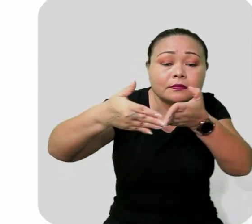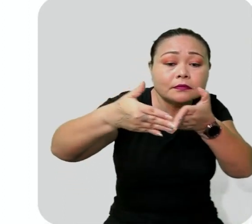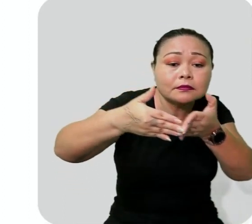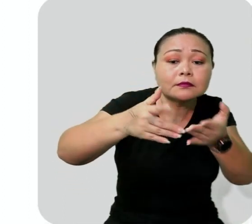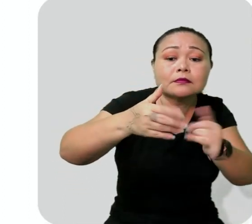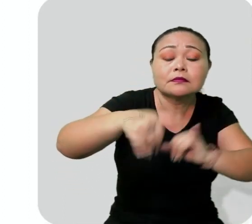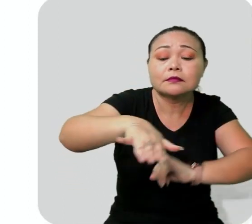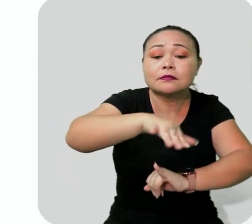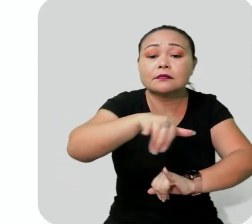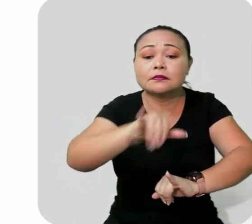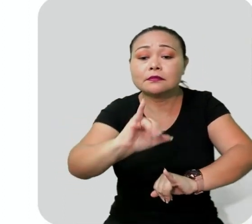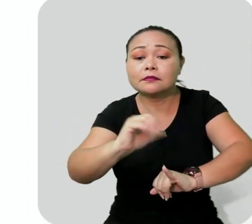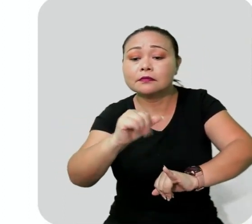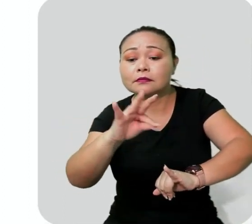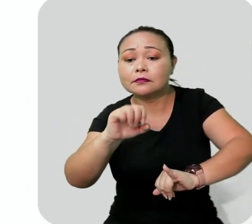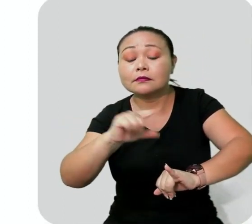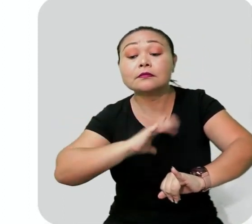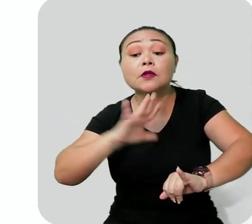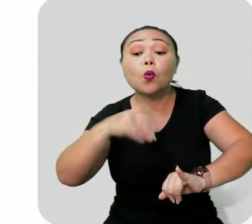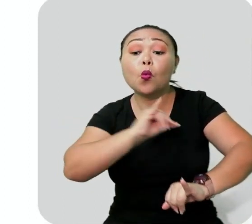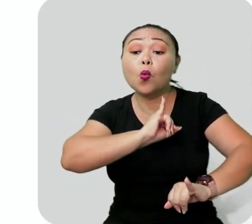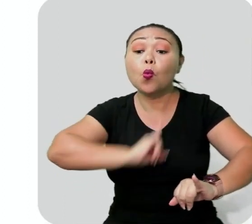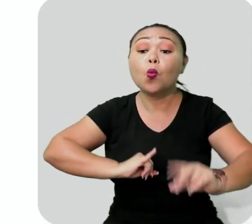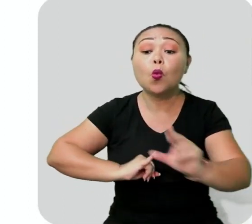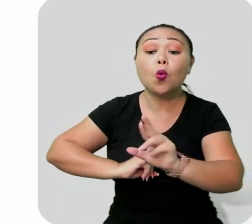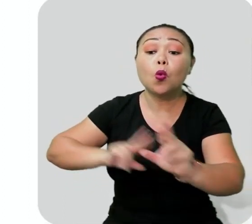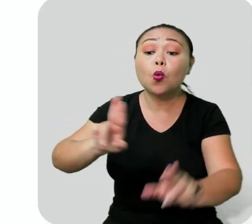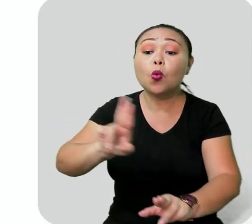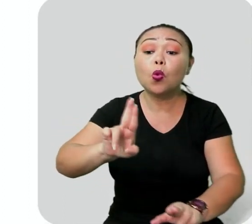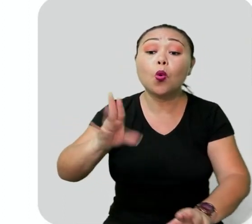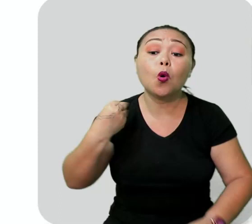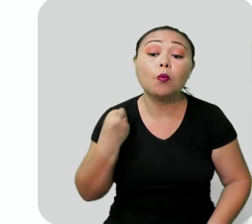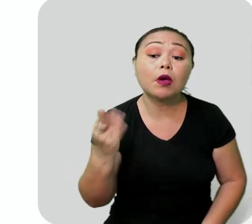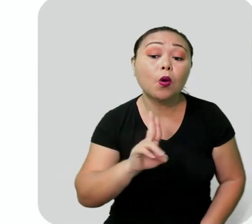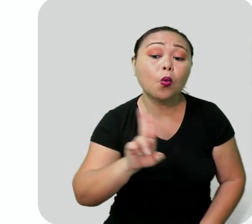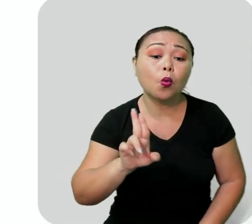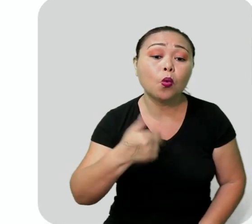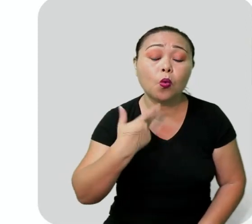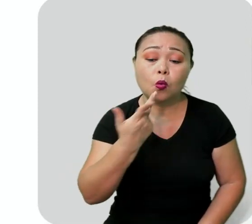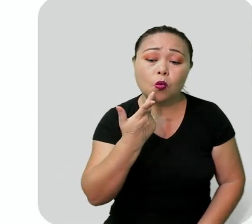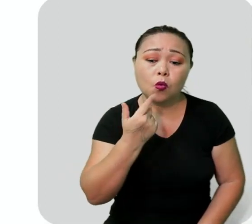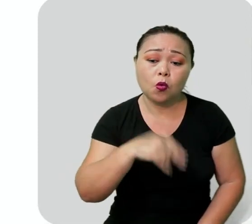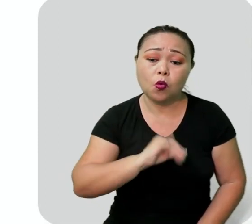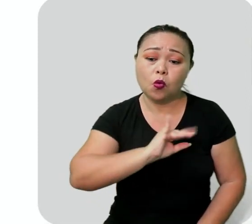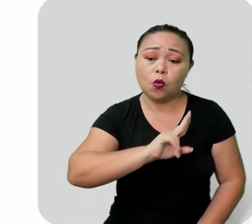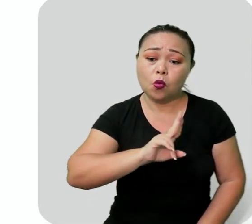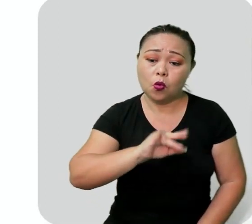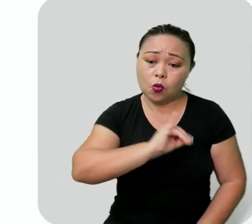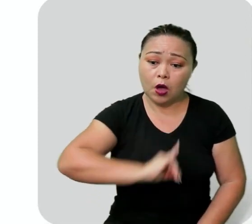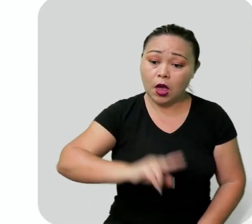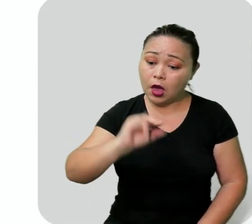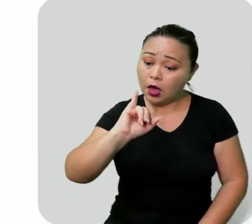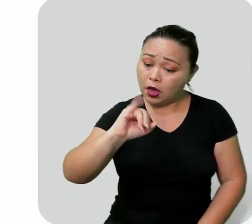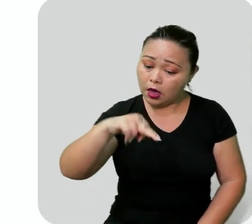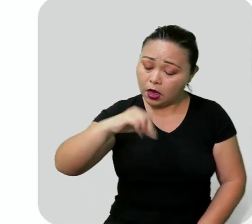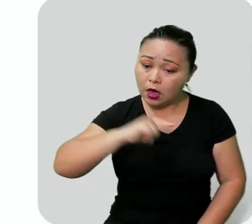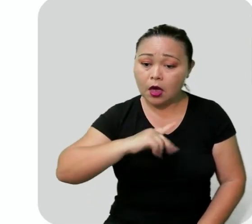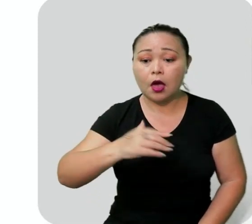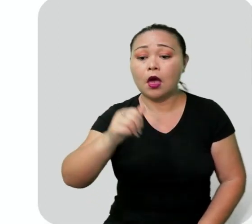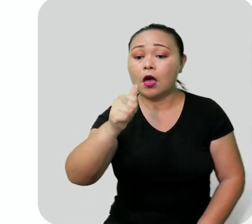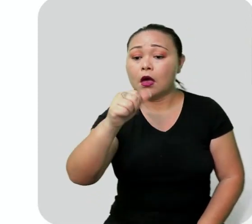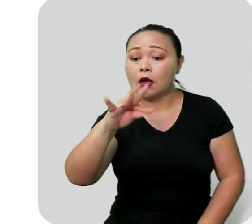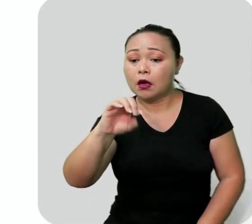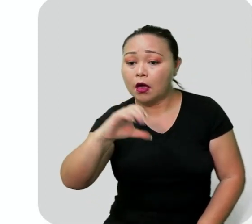De qual império nós estamos falando? Para essa resposta aí. Eu estou falando do Império Inca, dos